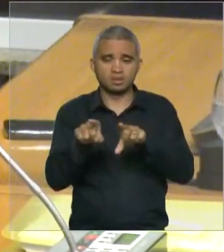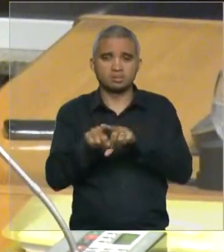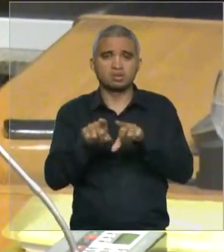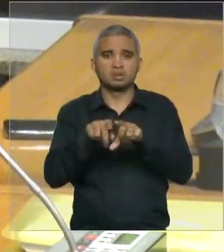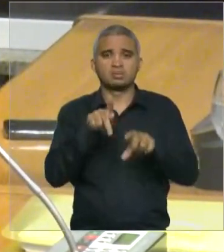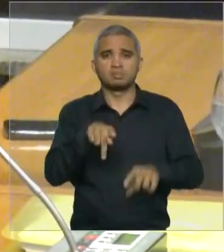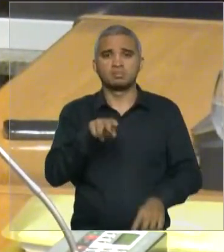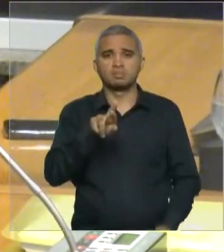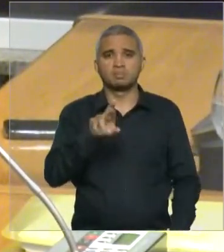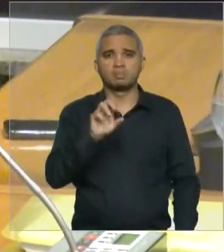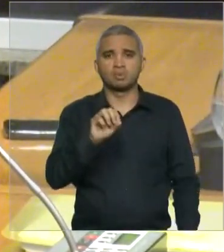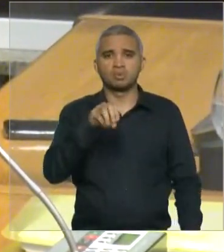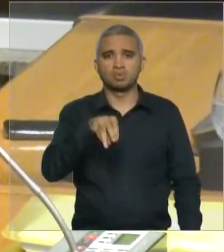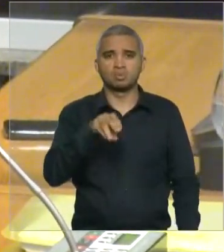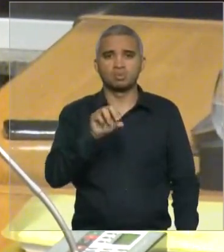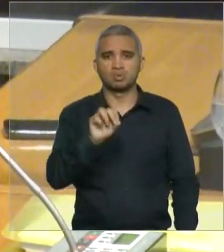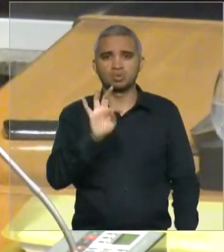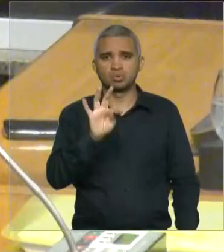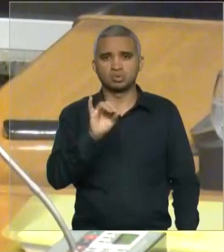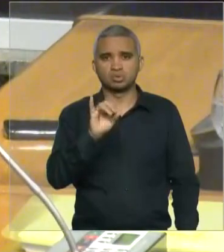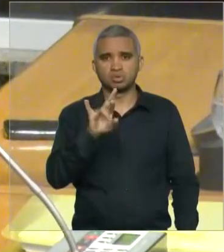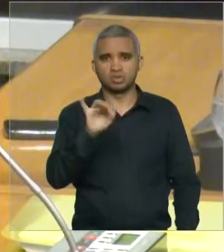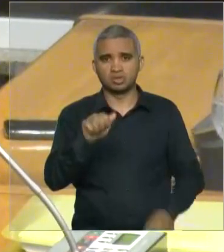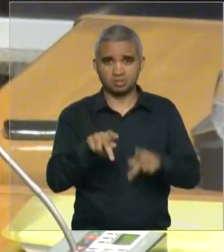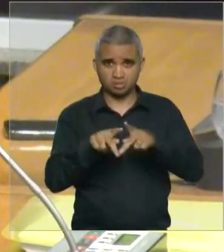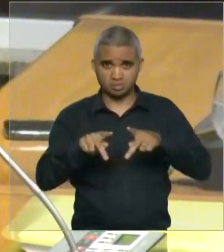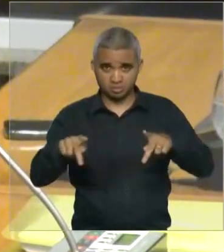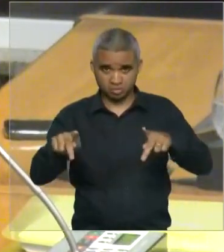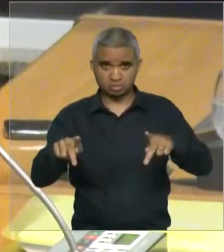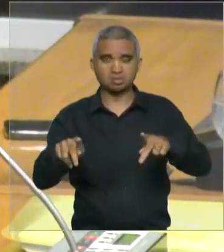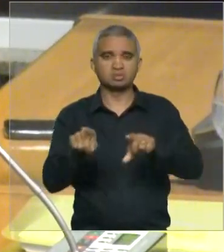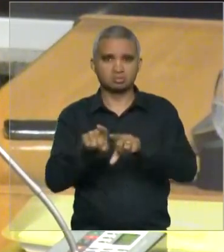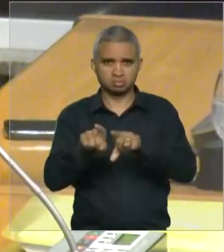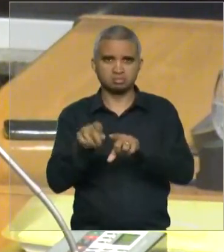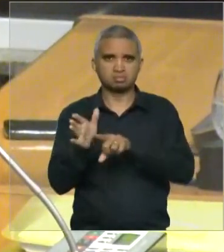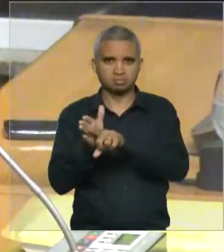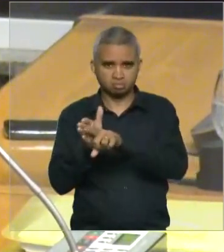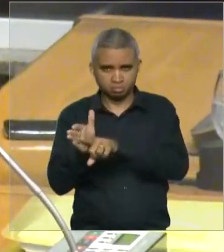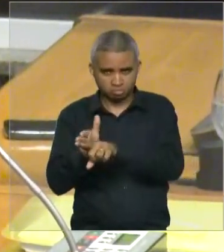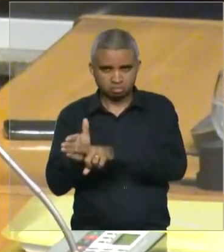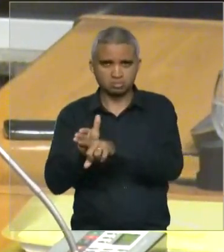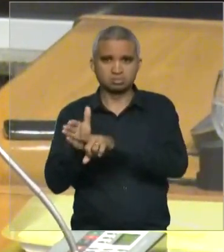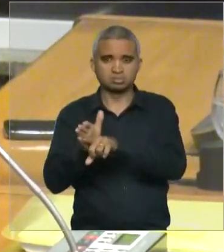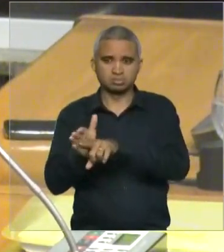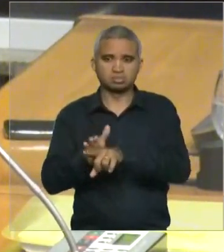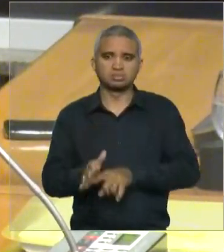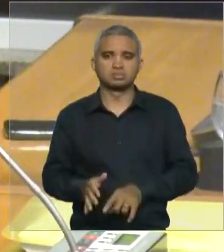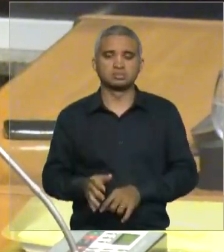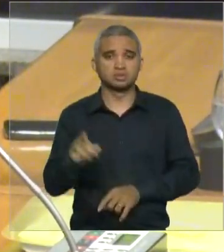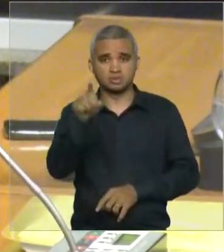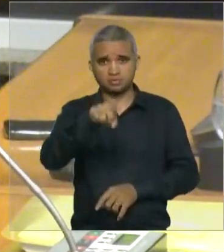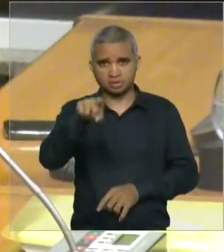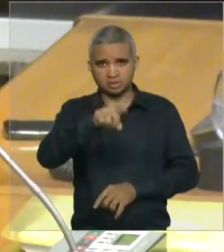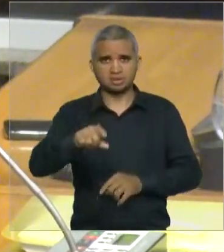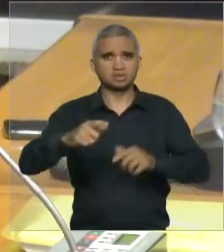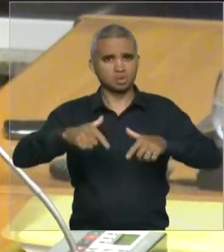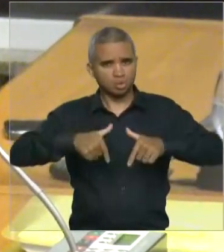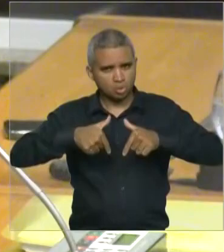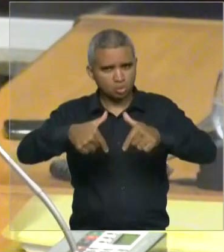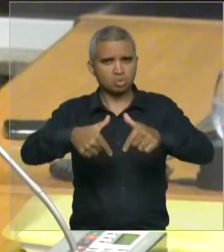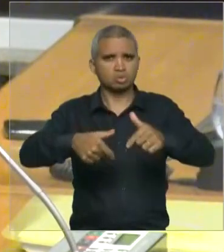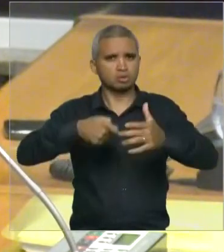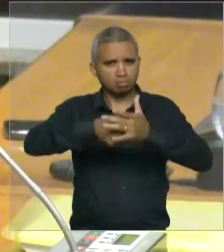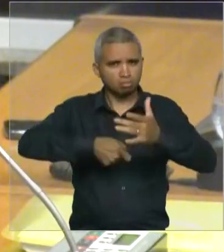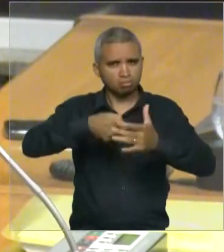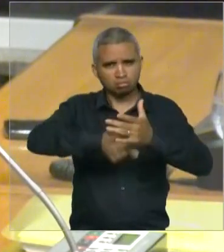isso. Então, eu quero dizer para os alunos aqui presentes que a luta de vocês, que eu assisti pela televisão, que me mandaram foto e foram inúmeras, não será em